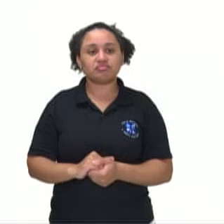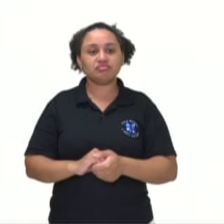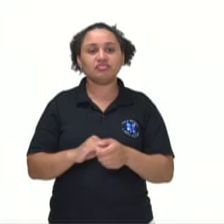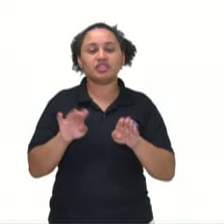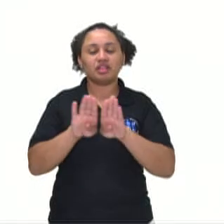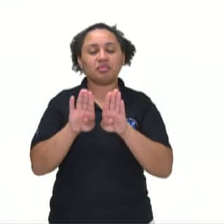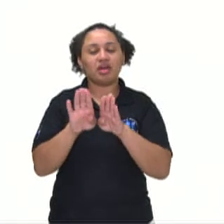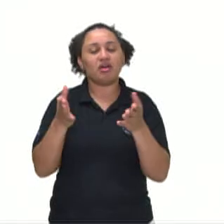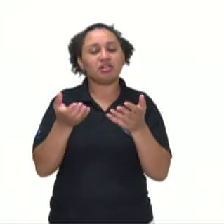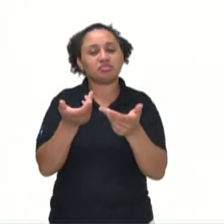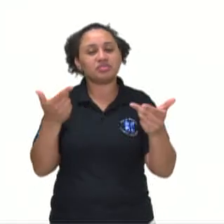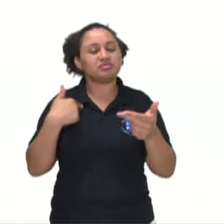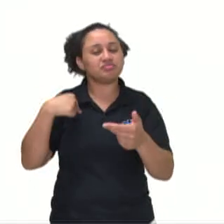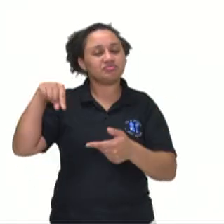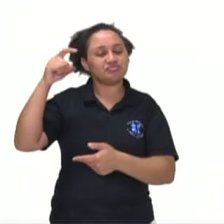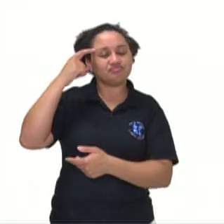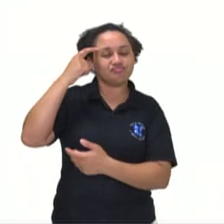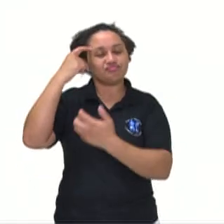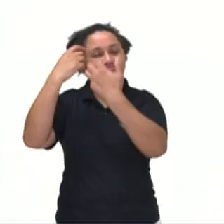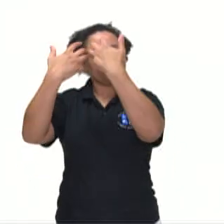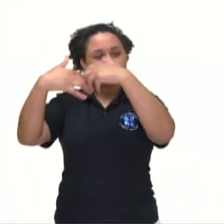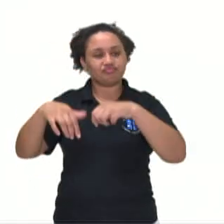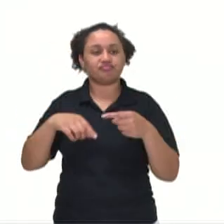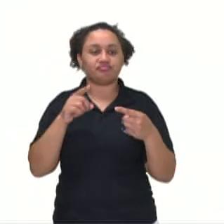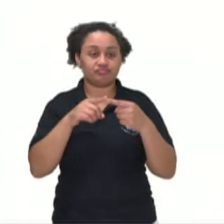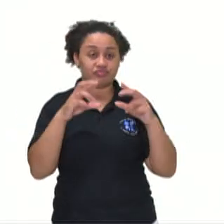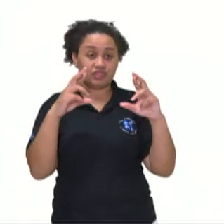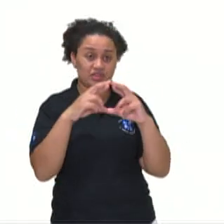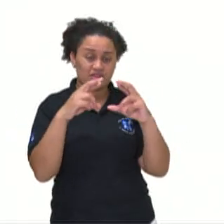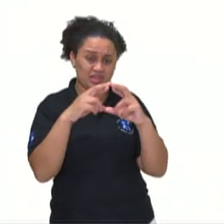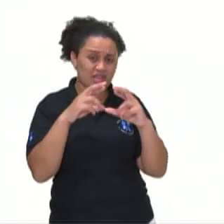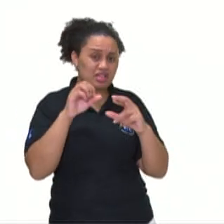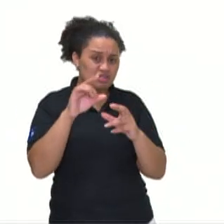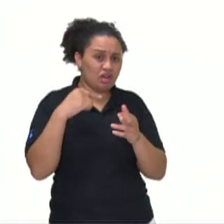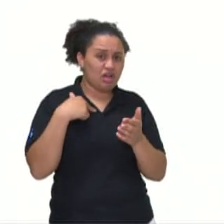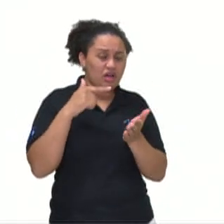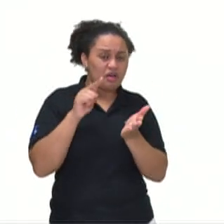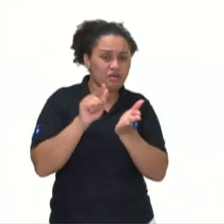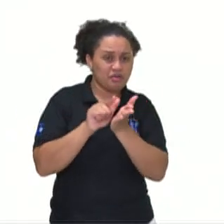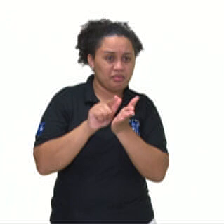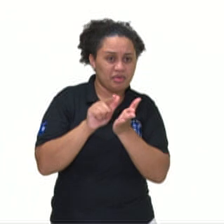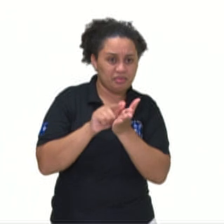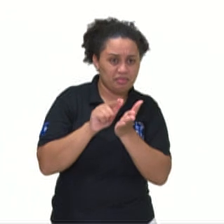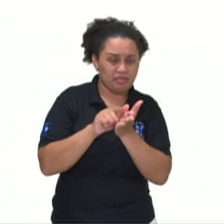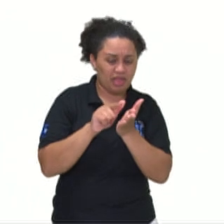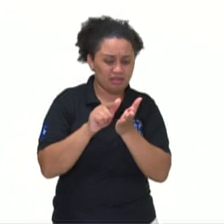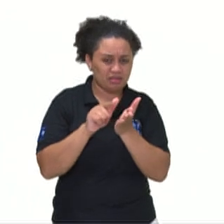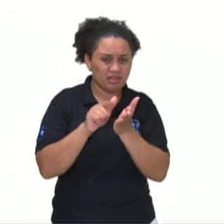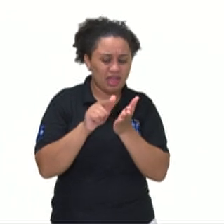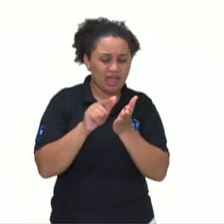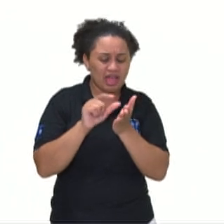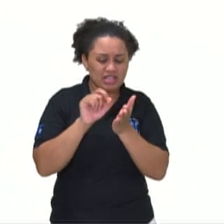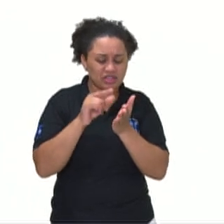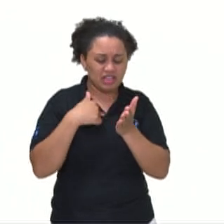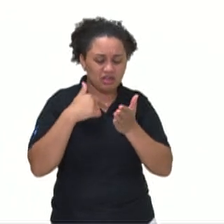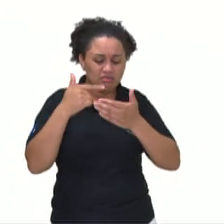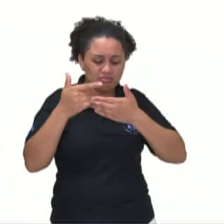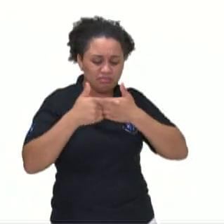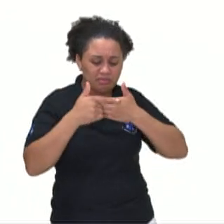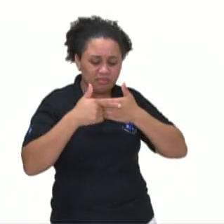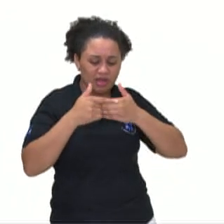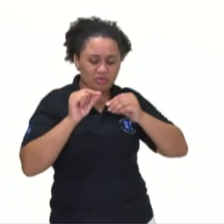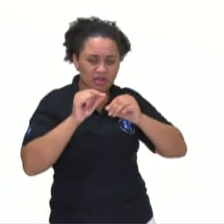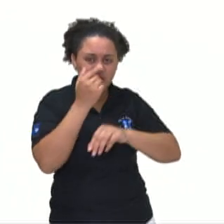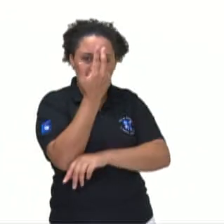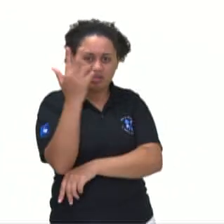algumas coisas para a nossa reflexão. A reciclagem tem apenas um papel ambiental? Será que a reciclagem ela